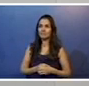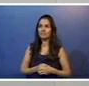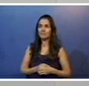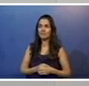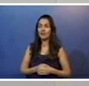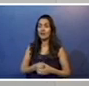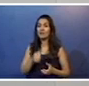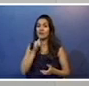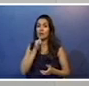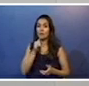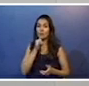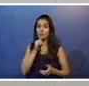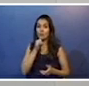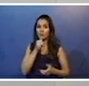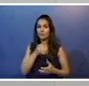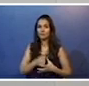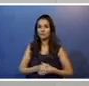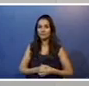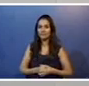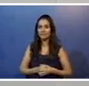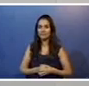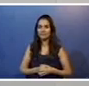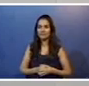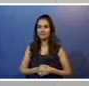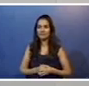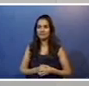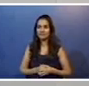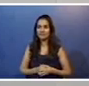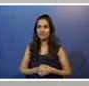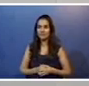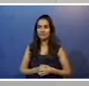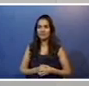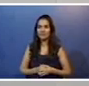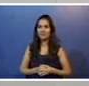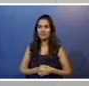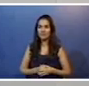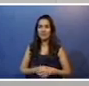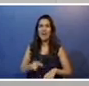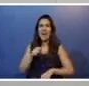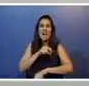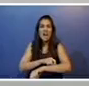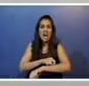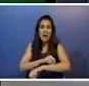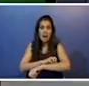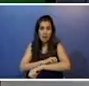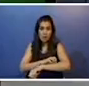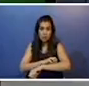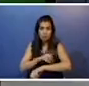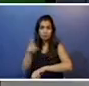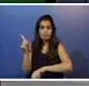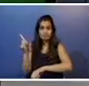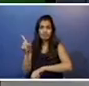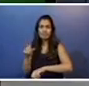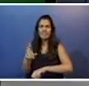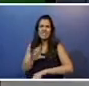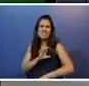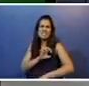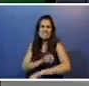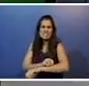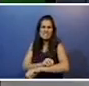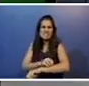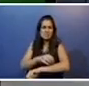alguns exemplos. Na página 234 do material de vocês. Os carrapatos, crianças, grudam